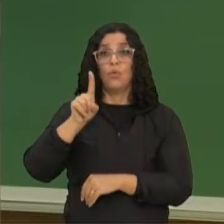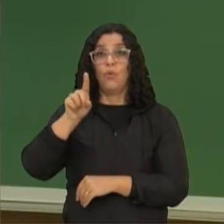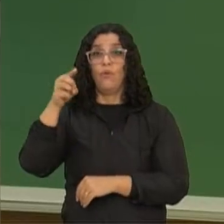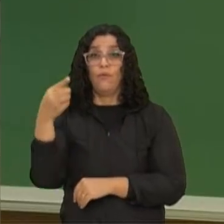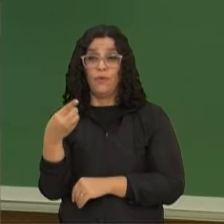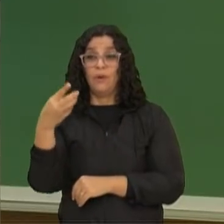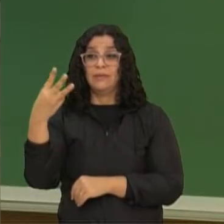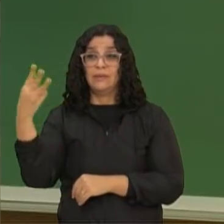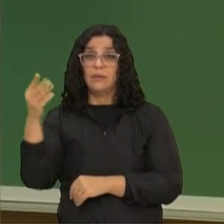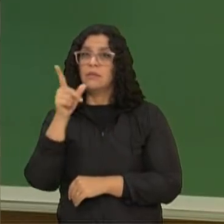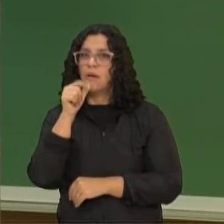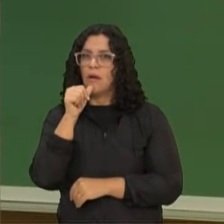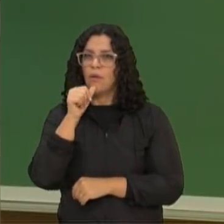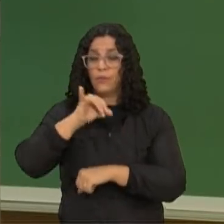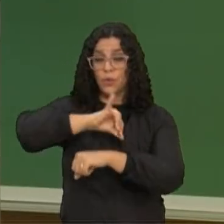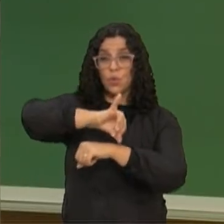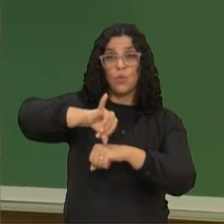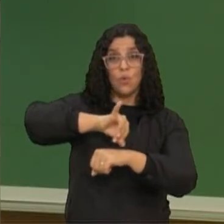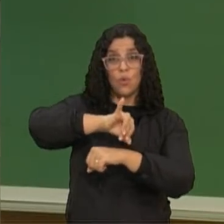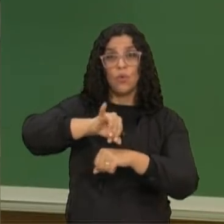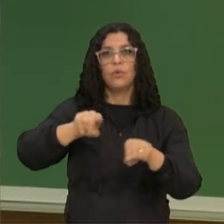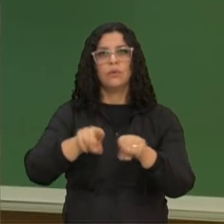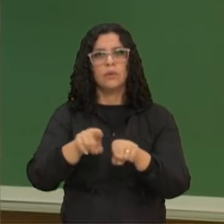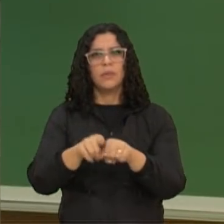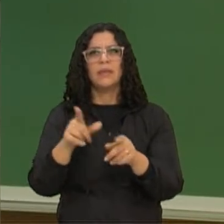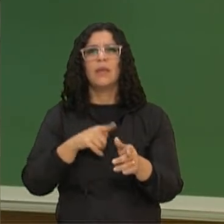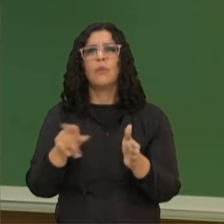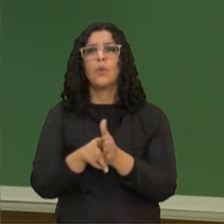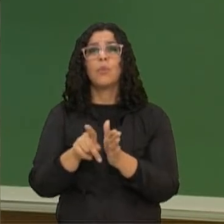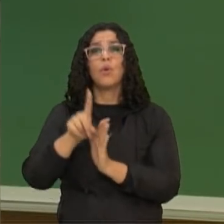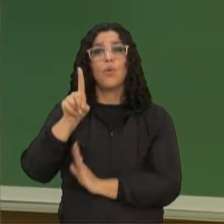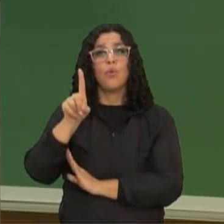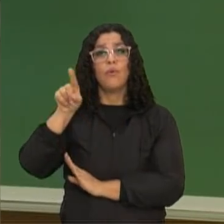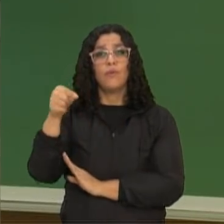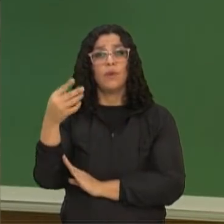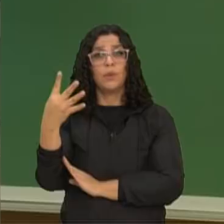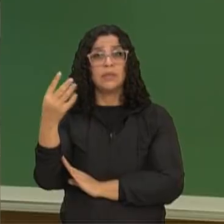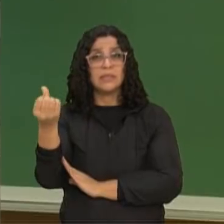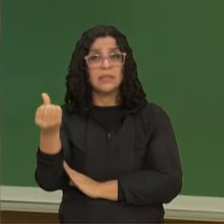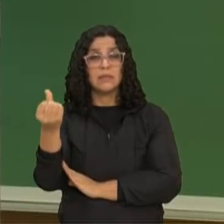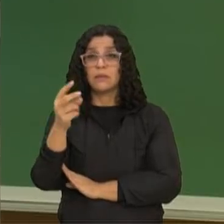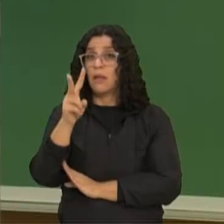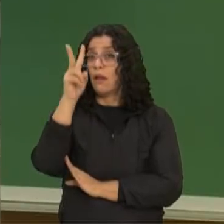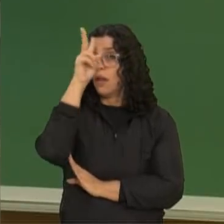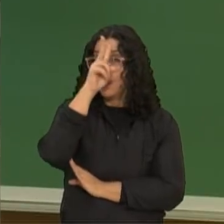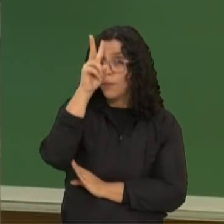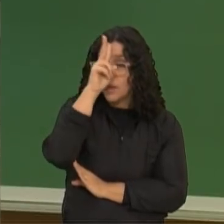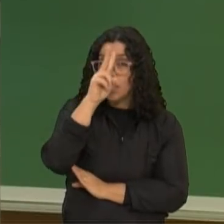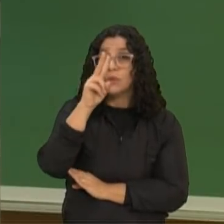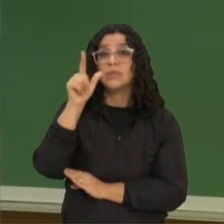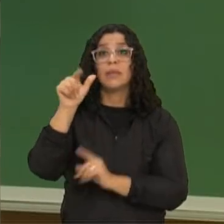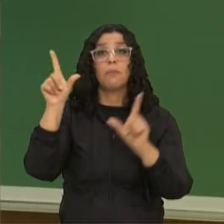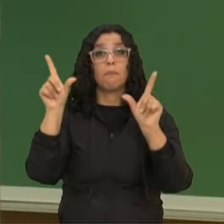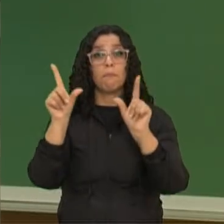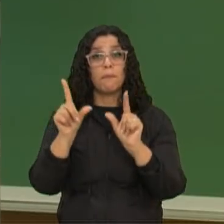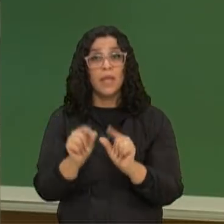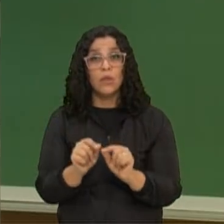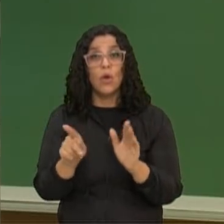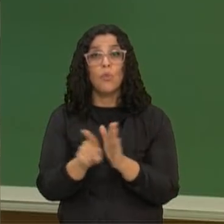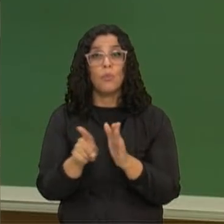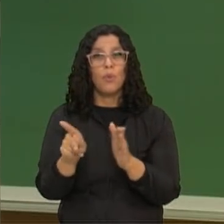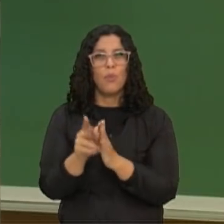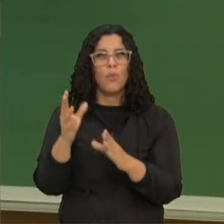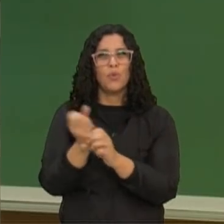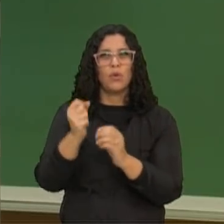1,33. Temos ali o óleo como correspondência, que o índice de refração é 1,46. Lembrando que quanto menor for o índice